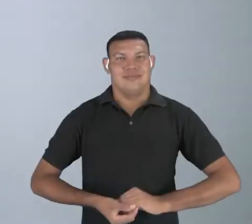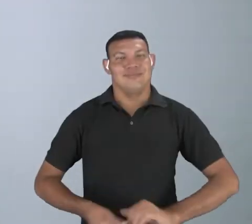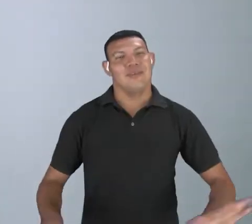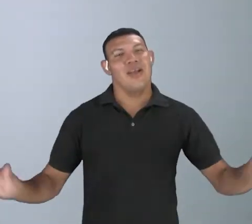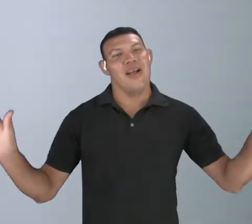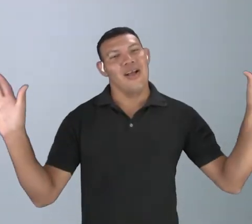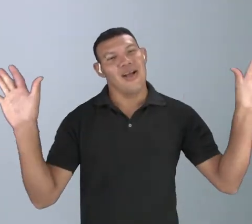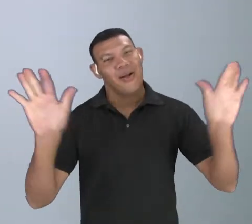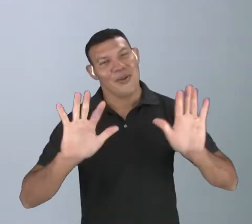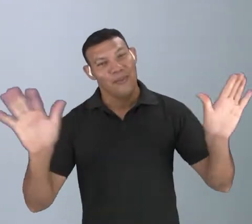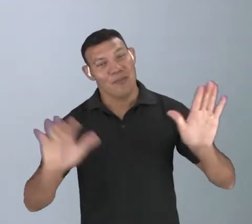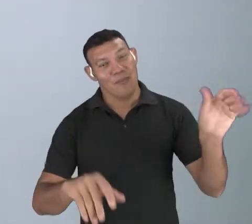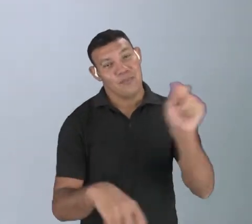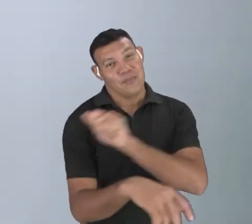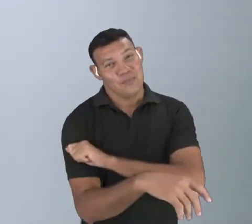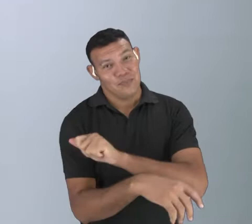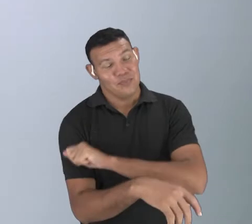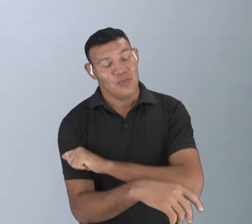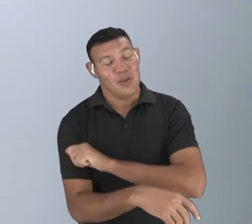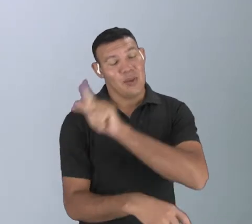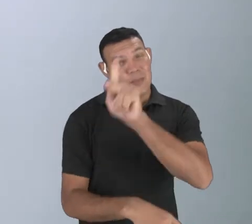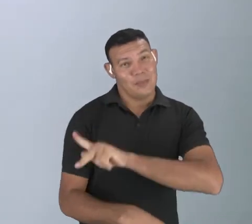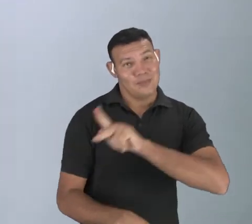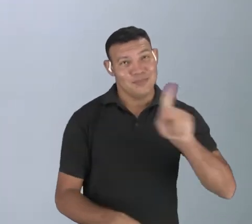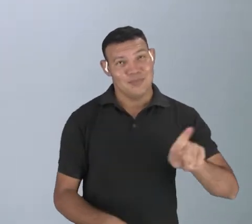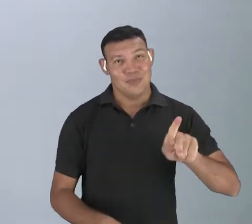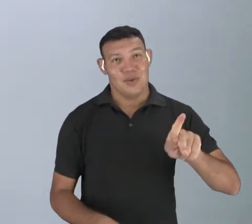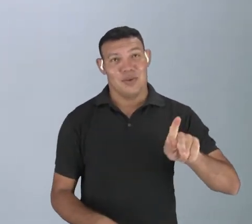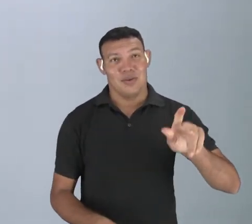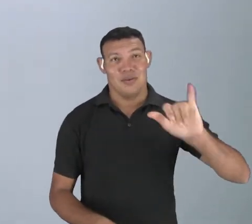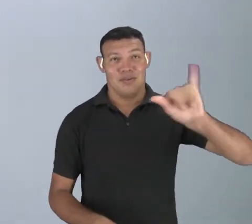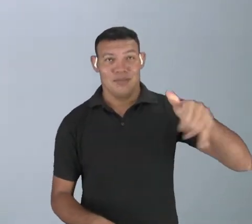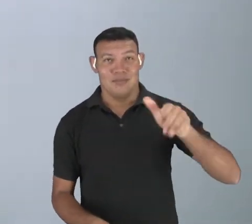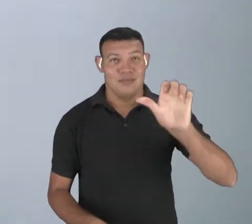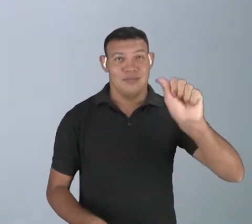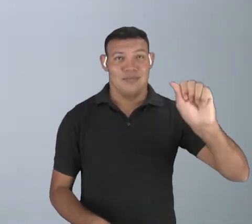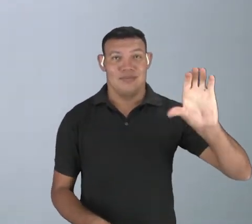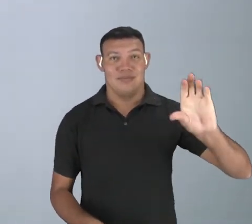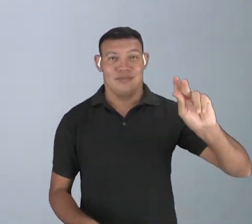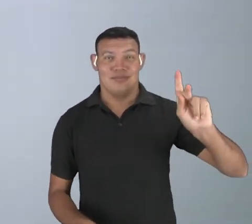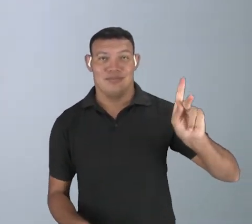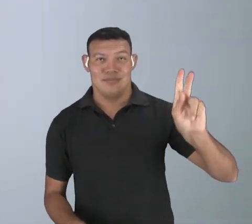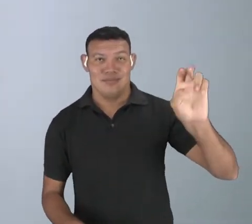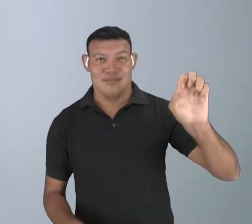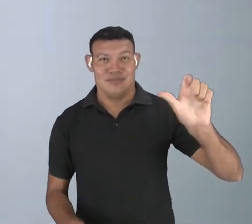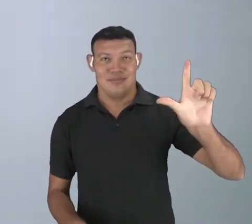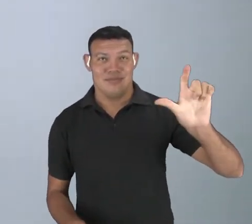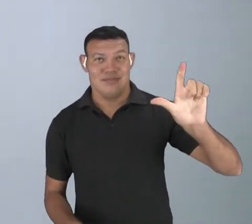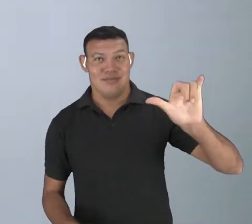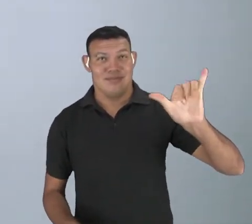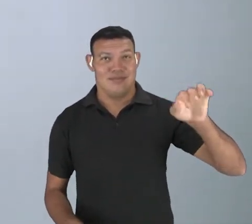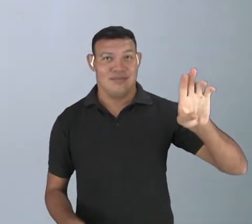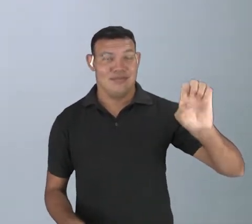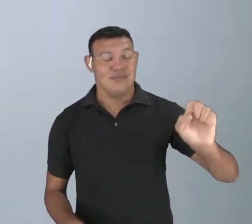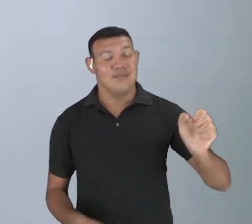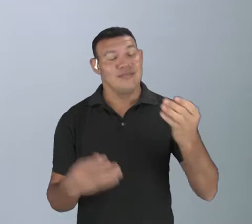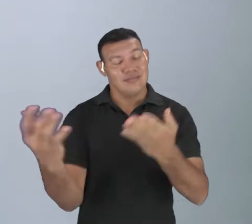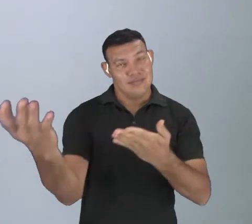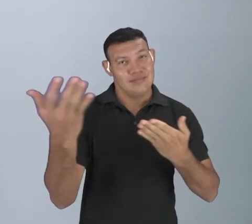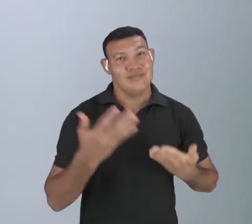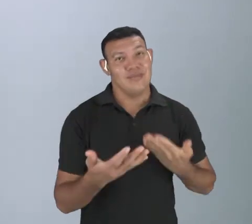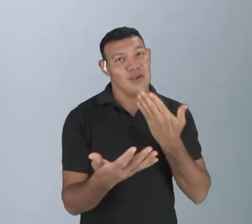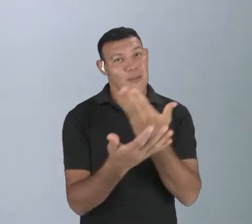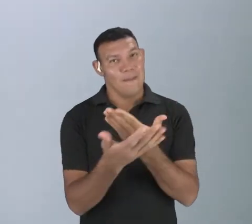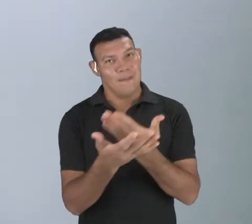Hello guys, my name is Jaqueline and welcome back to our English classes. Olá pessoal, meu nome é Jaqueline e sejam bem-vindos à nossa